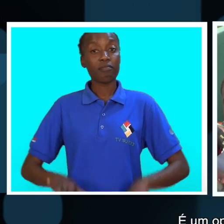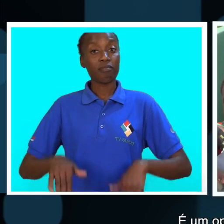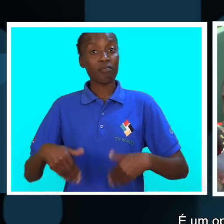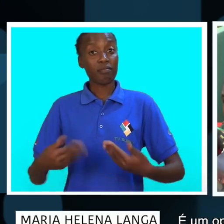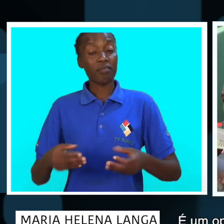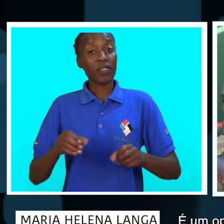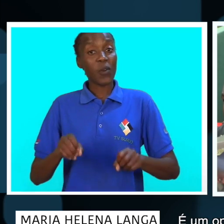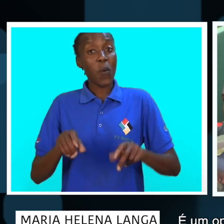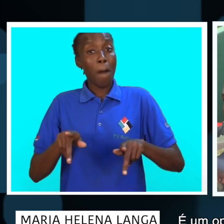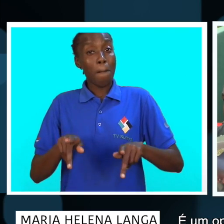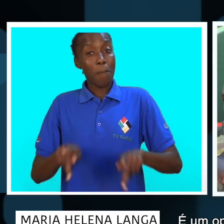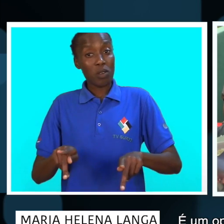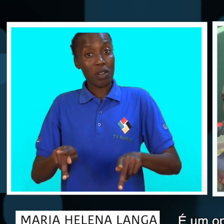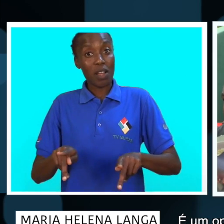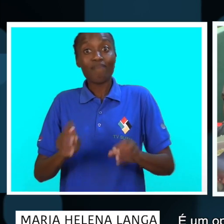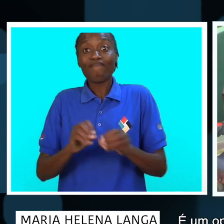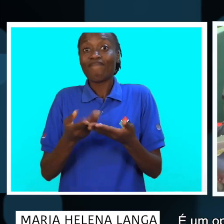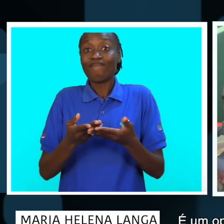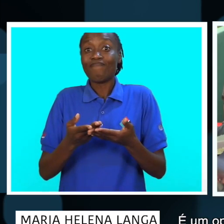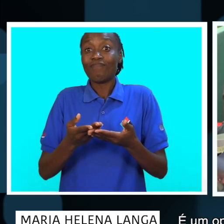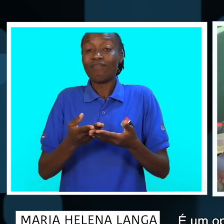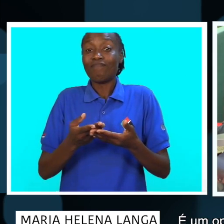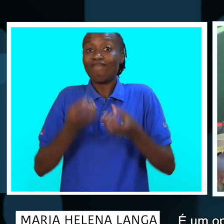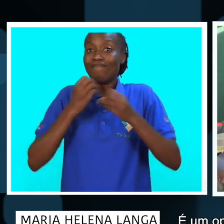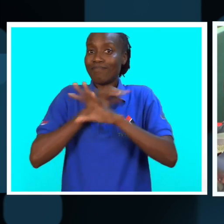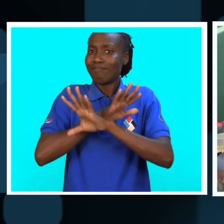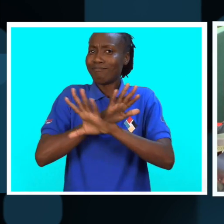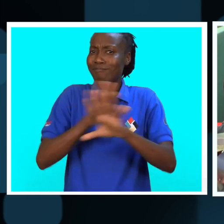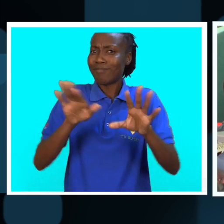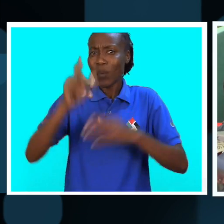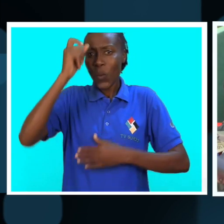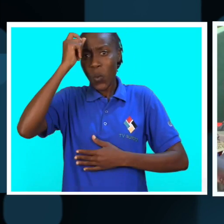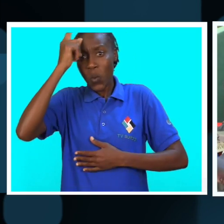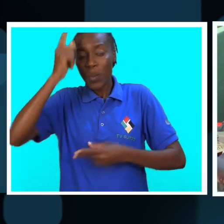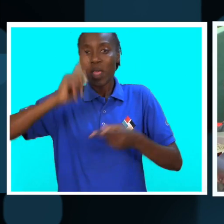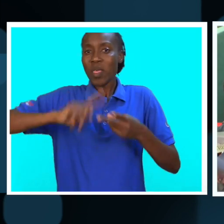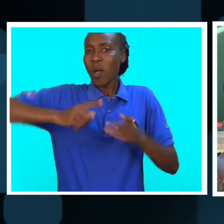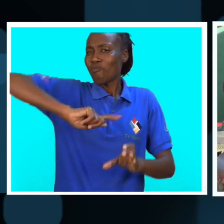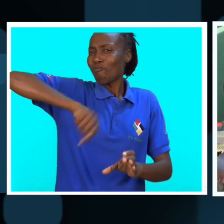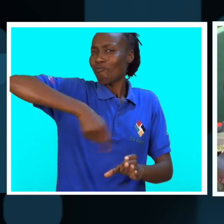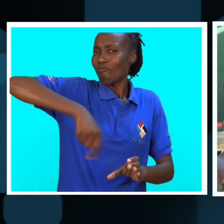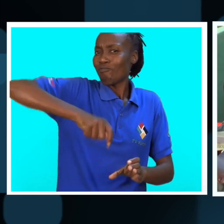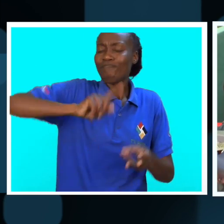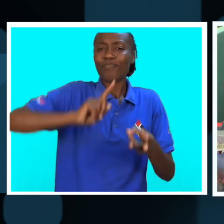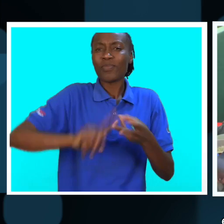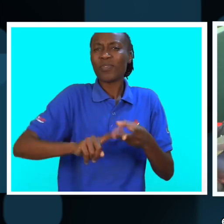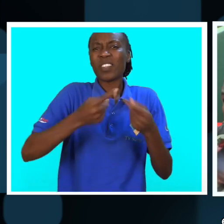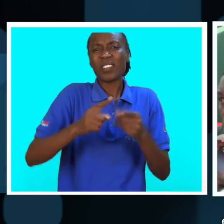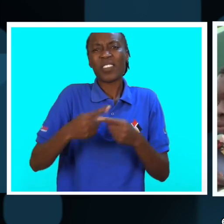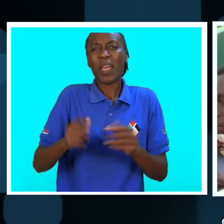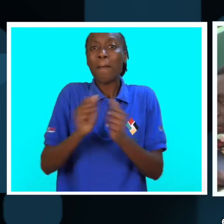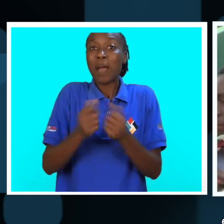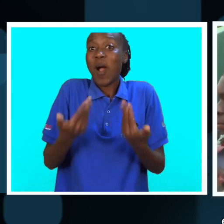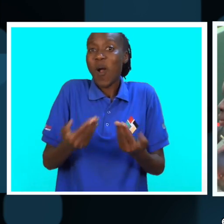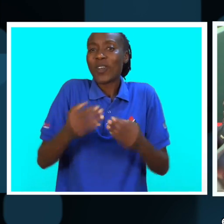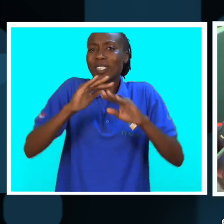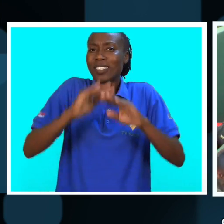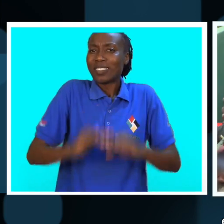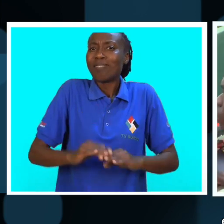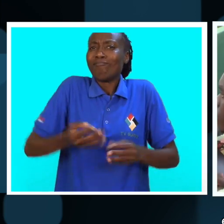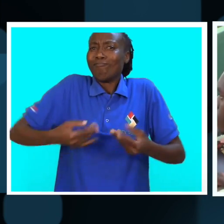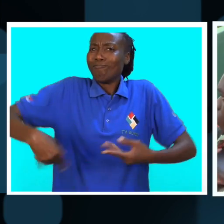É uma oportunidade de transmissão das nossas culturas, da nossa gastronomia, enfim, é um momento